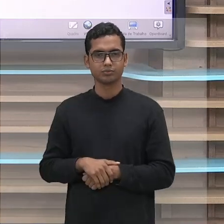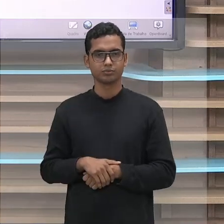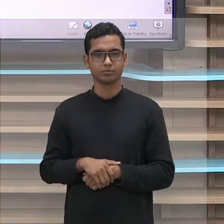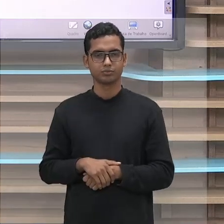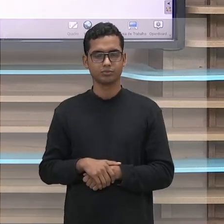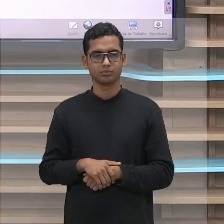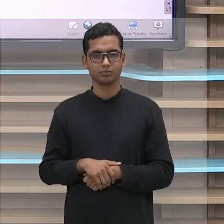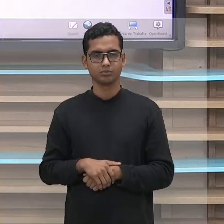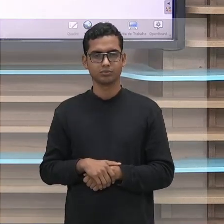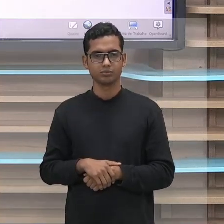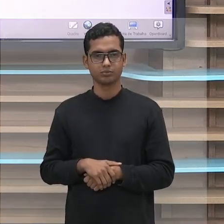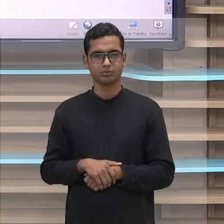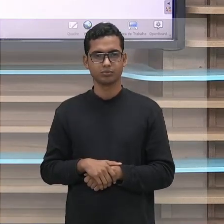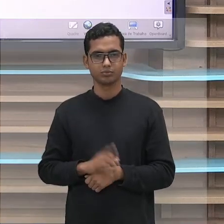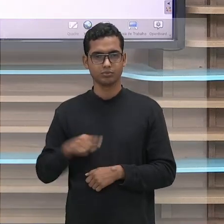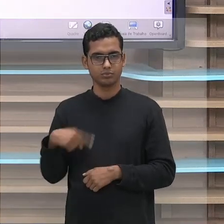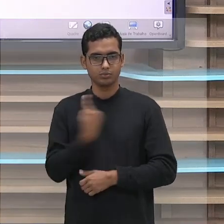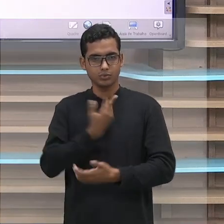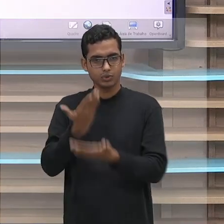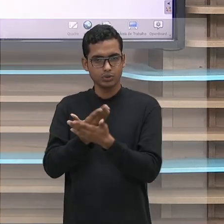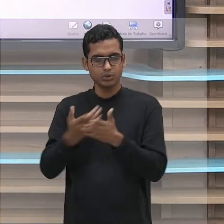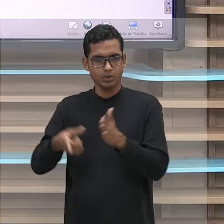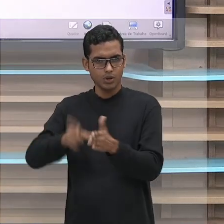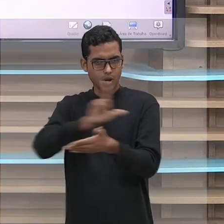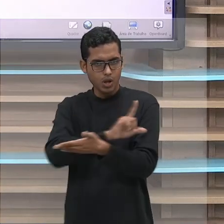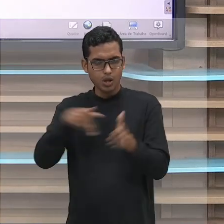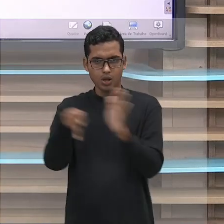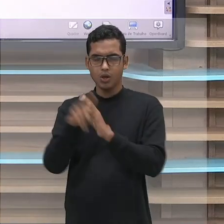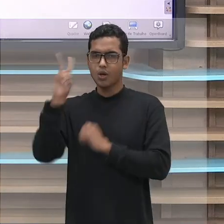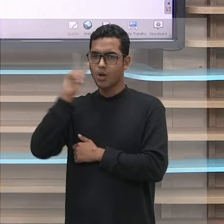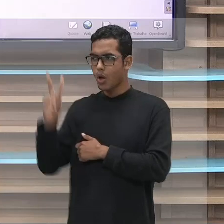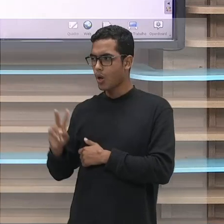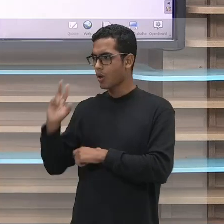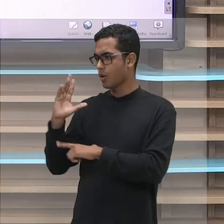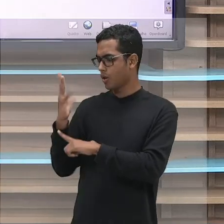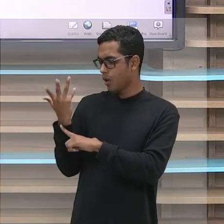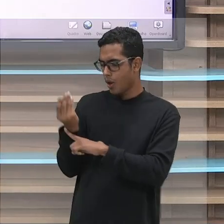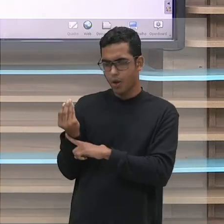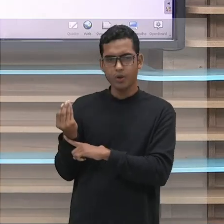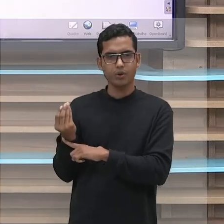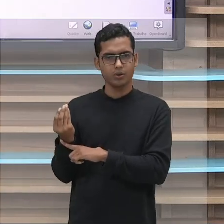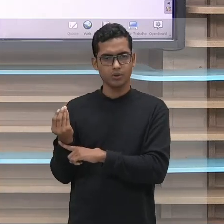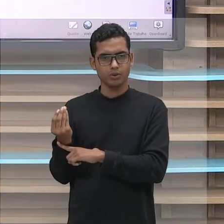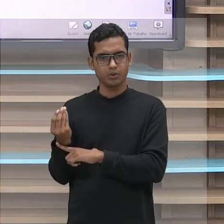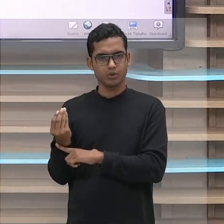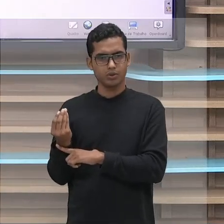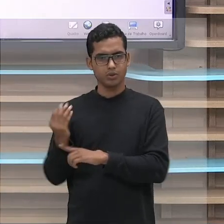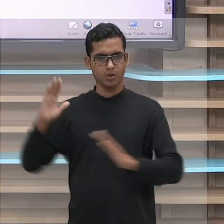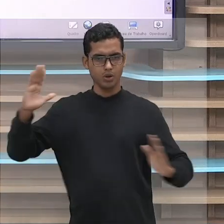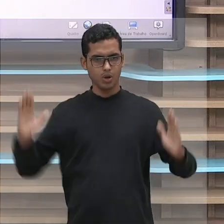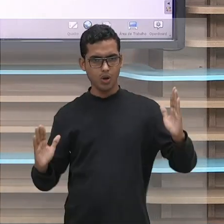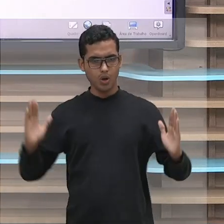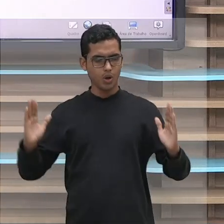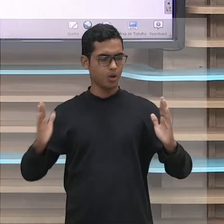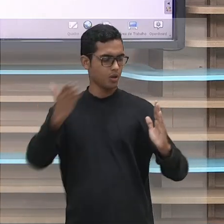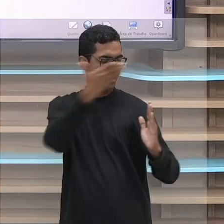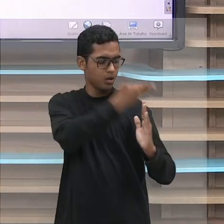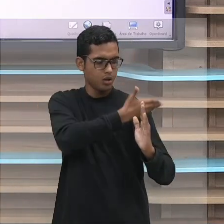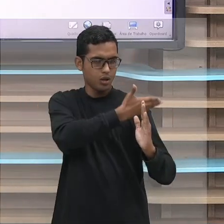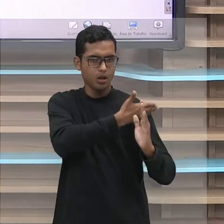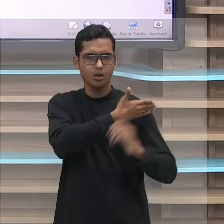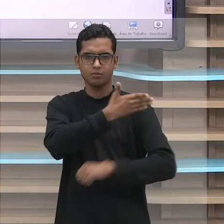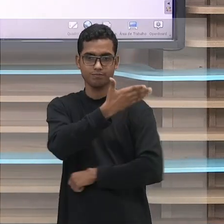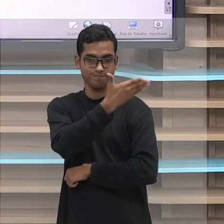nós víamos, né, anteriormente na história da arte, de uma passagem para outra, lá da pré-história,